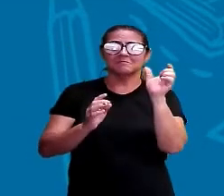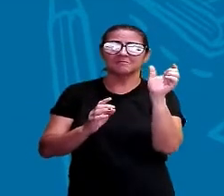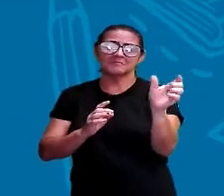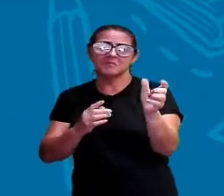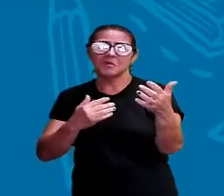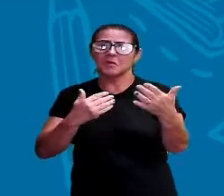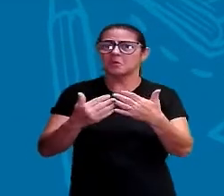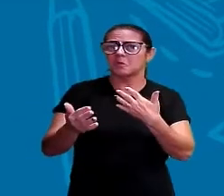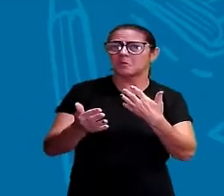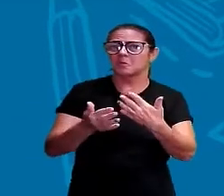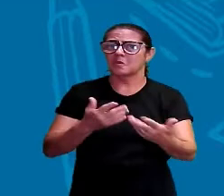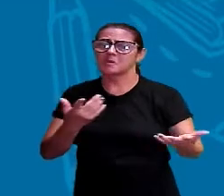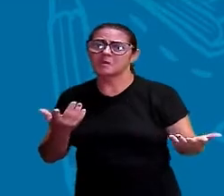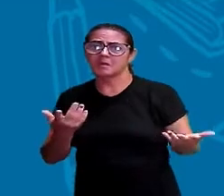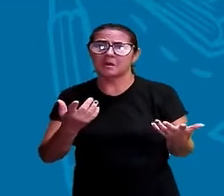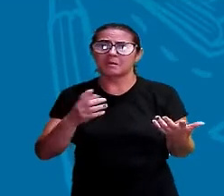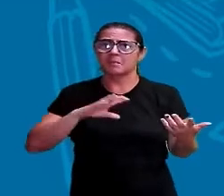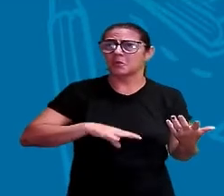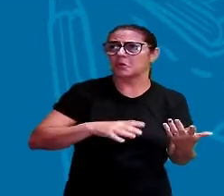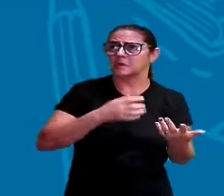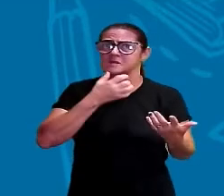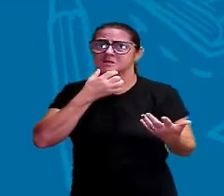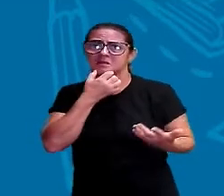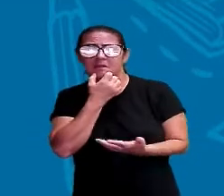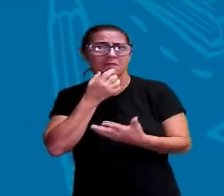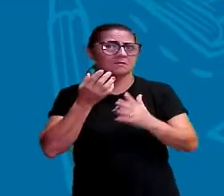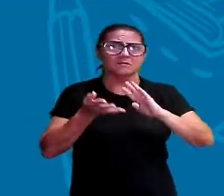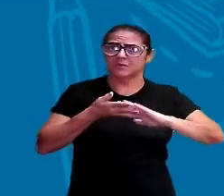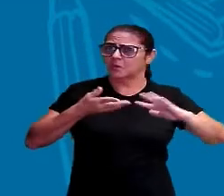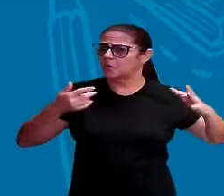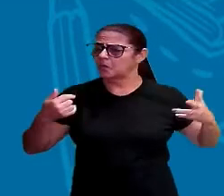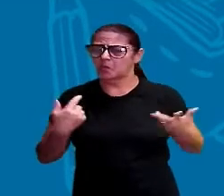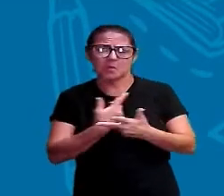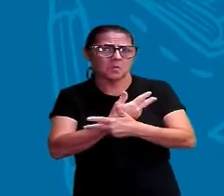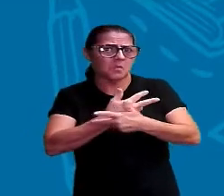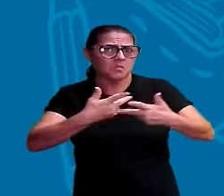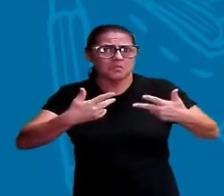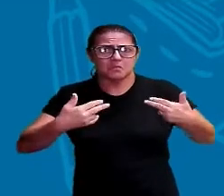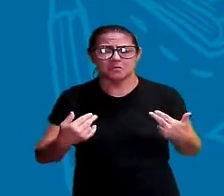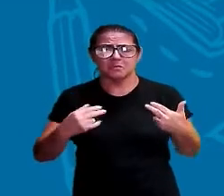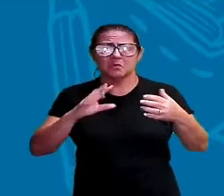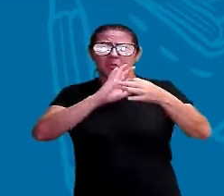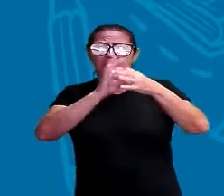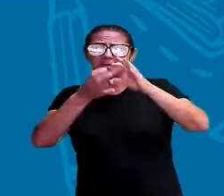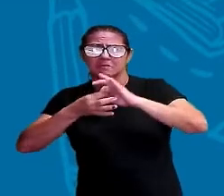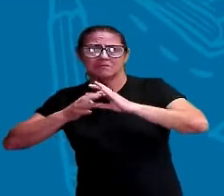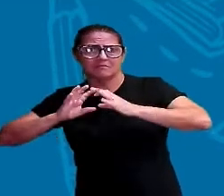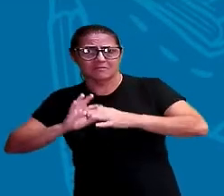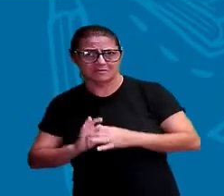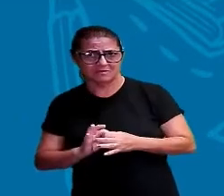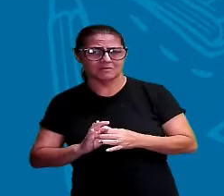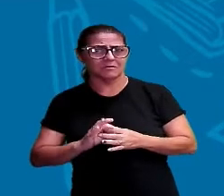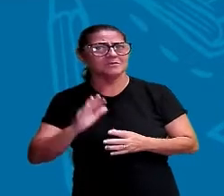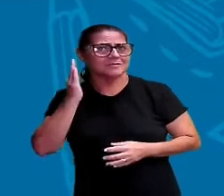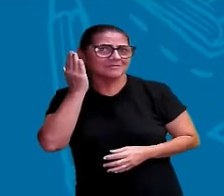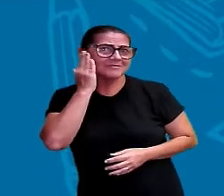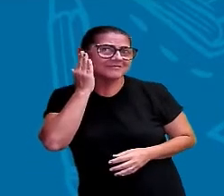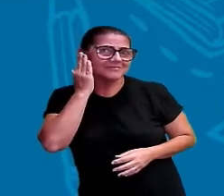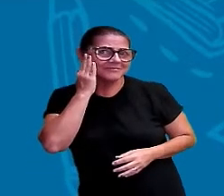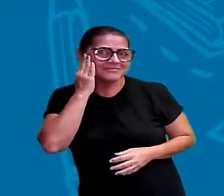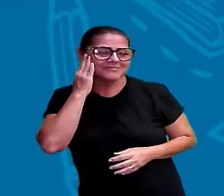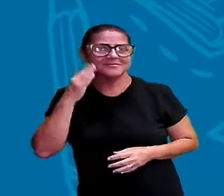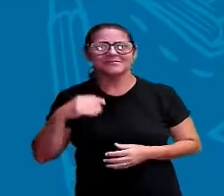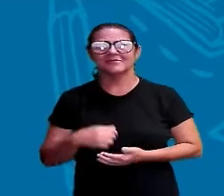qualquer idioma, o segredo é esse. É você usar a palavra em determinados contextos. Deu para compreender